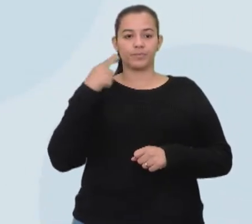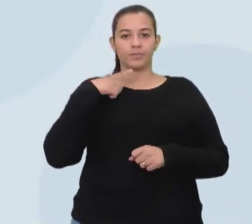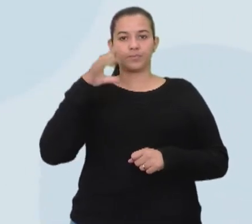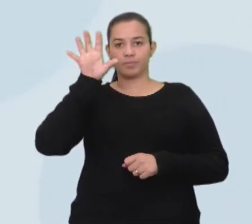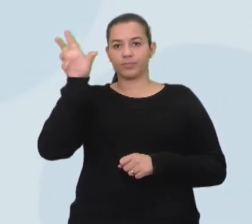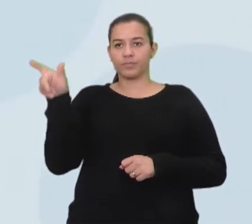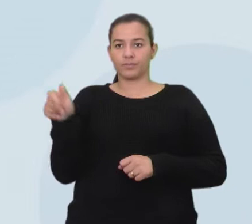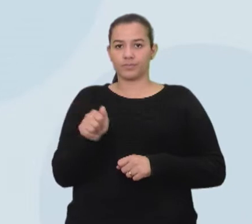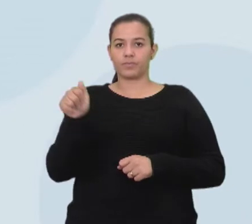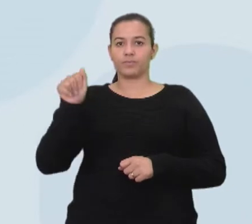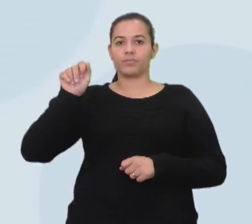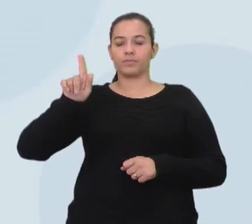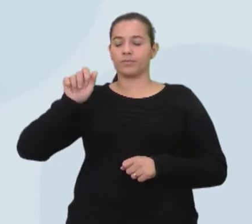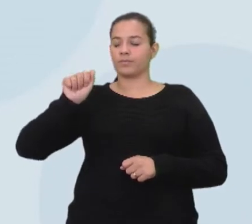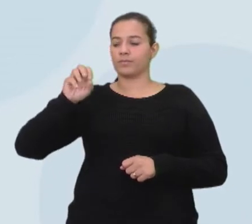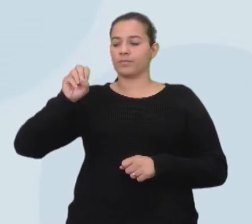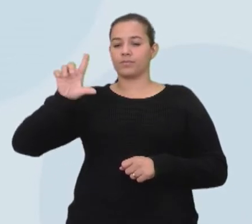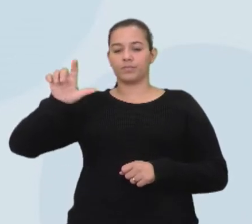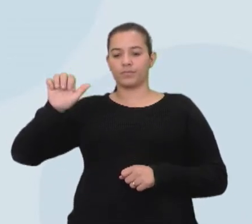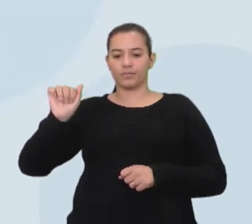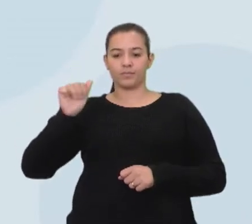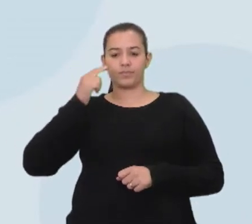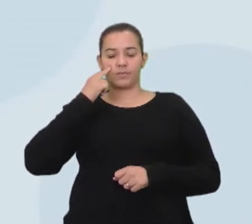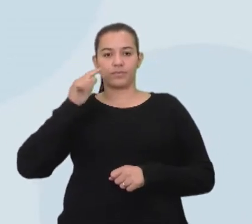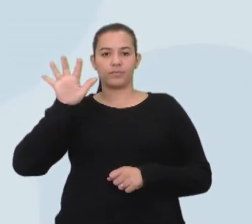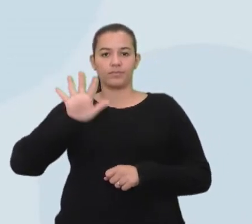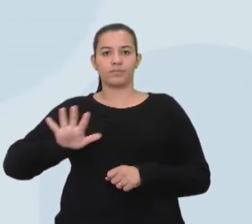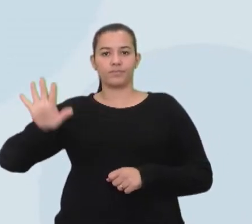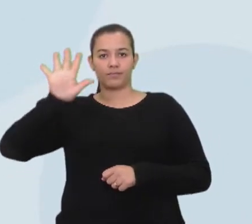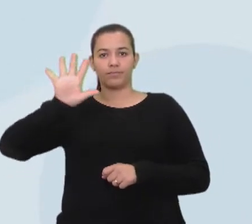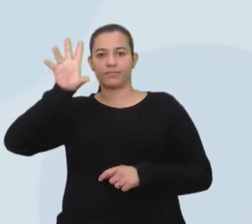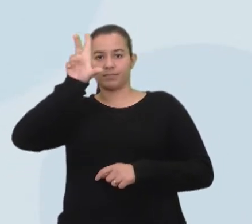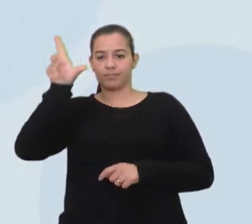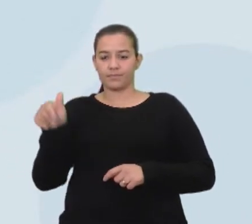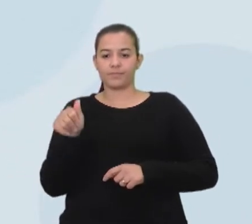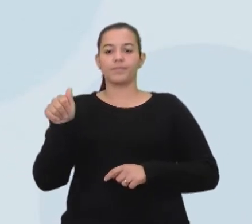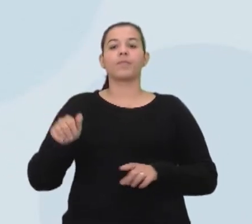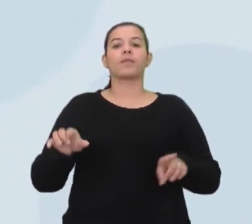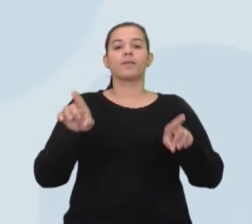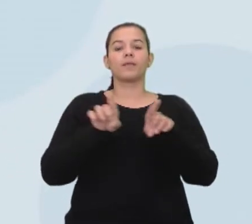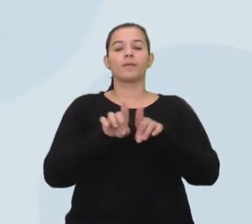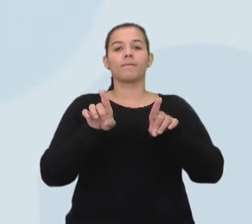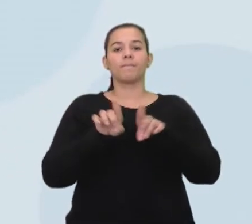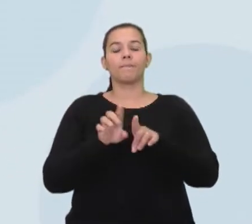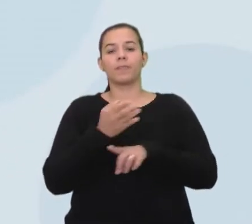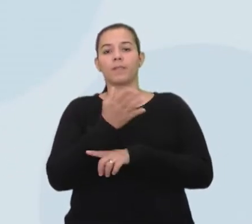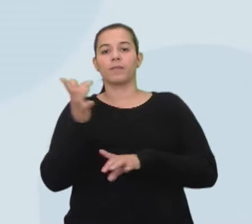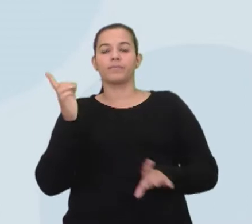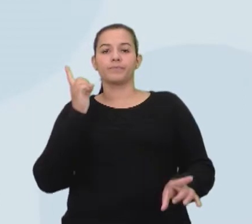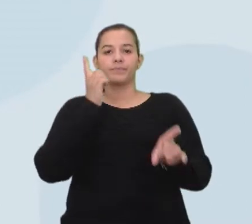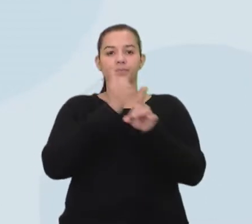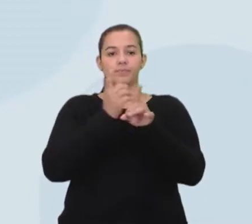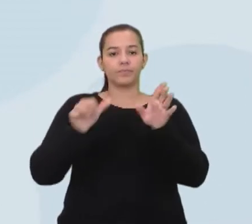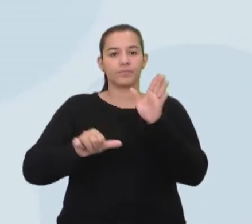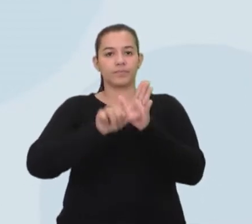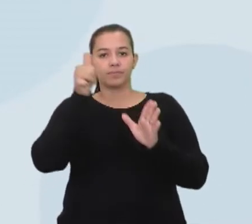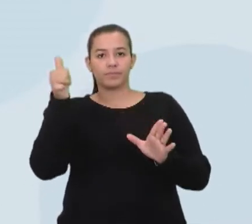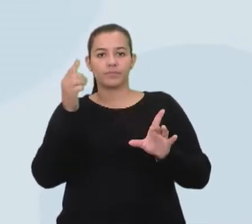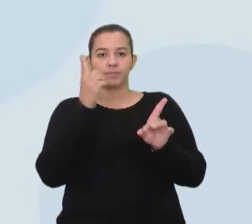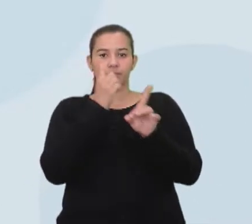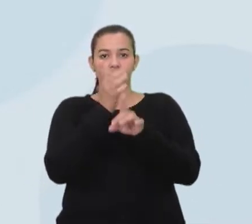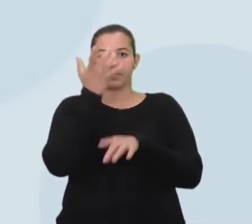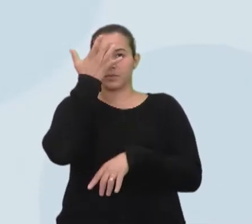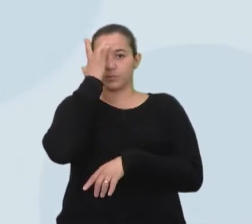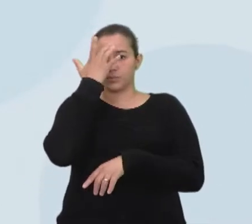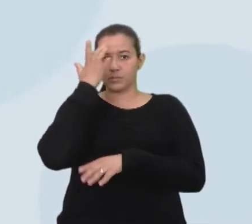na costa oposta, né? Na costa oriental da África. E também foram os primeiros aí a achar esse caminho para as Índias, né? Depois